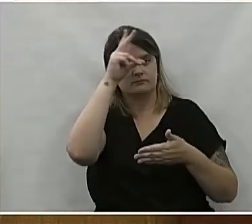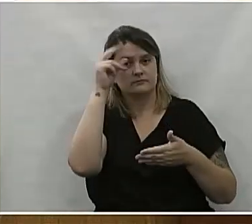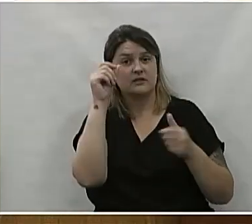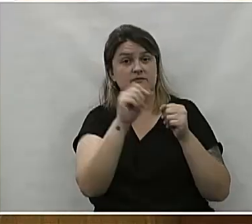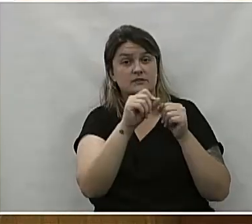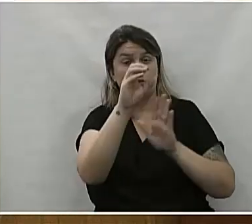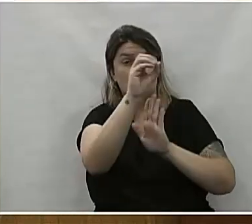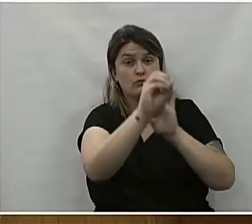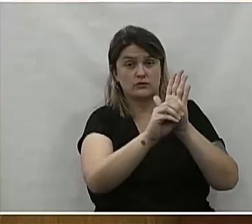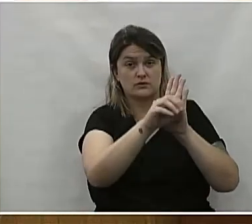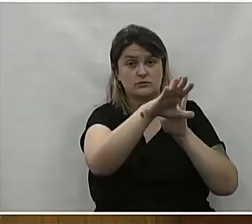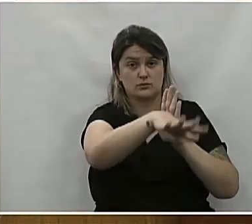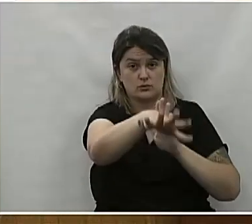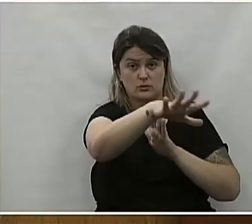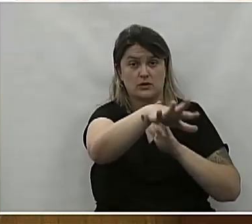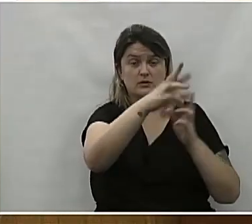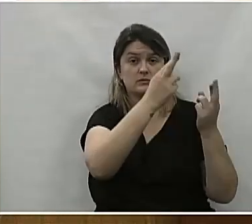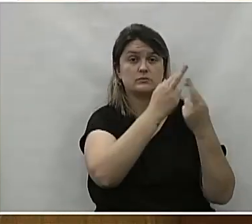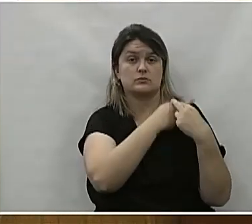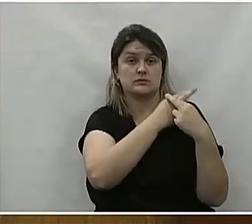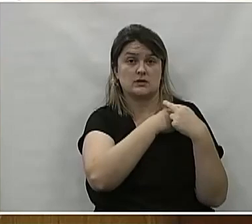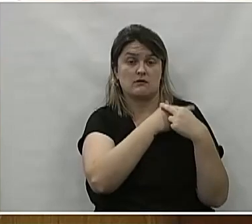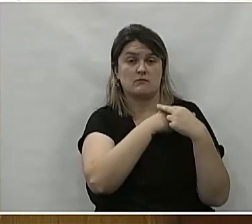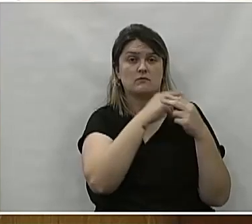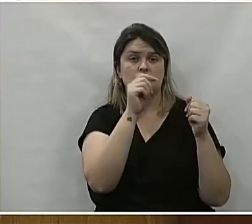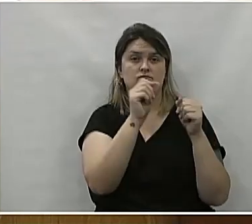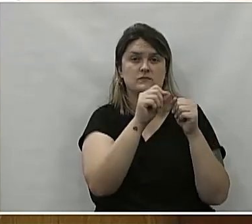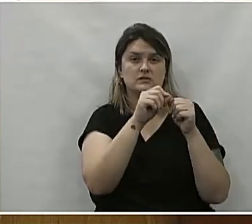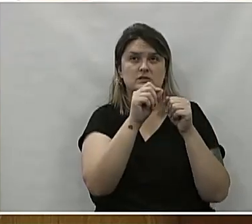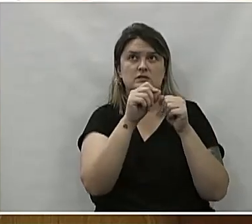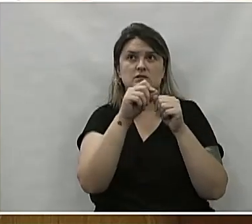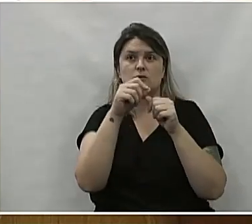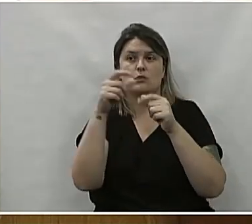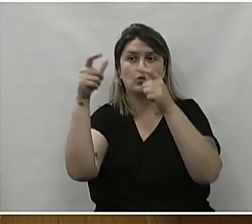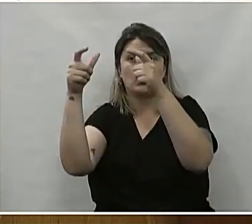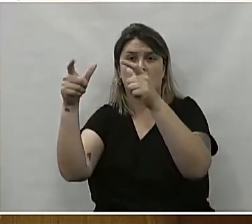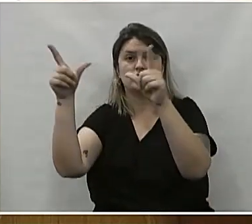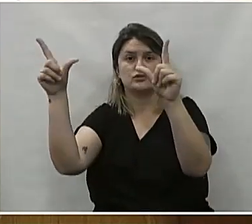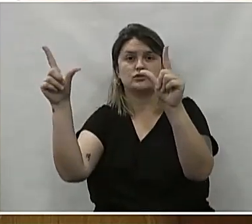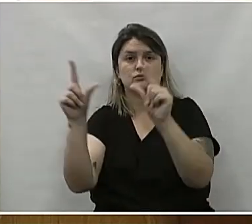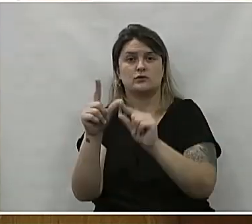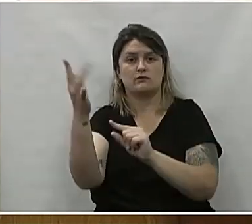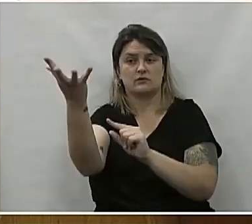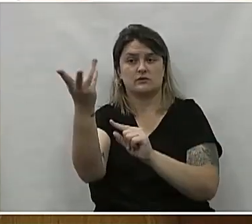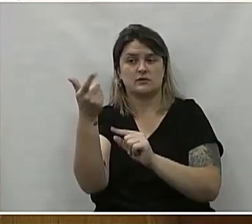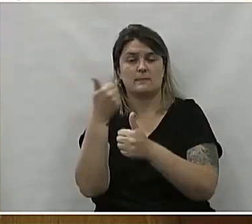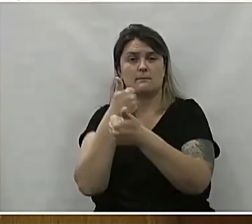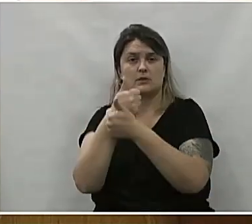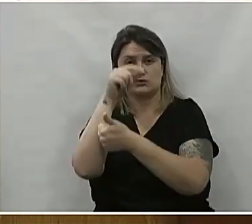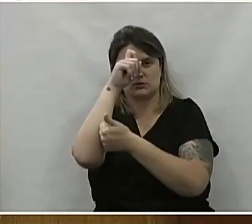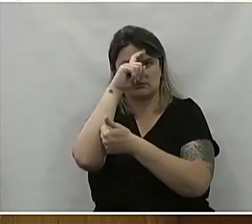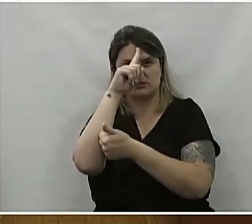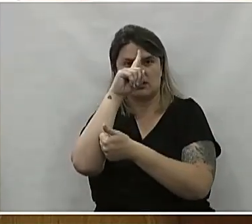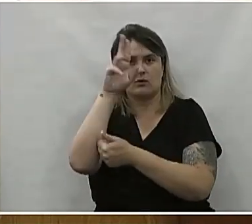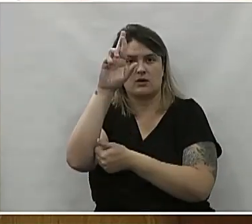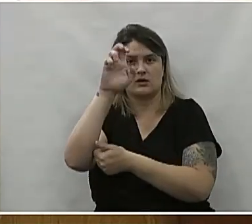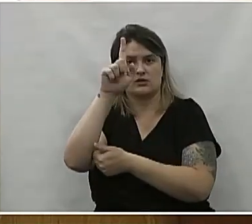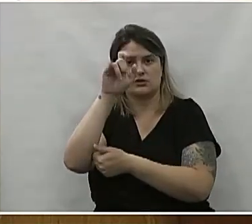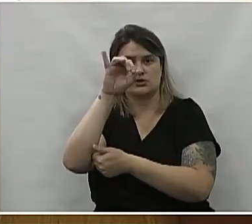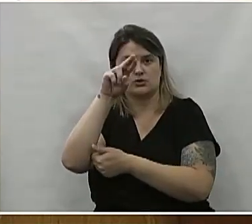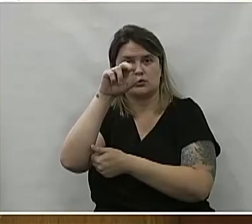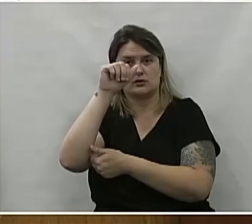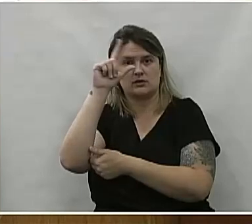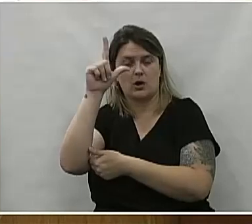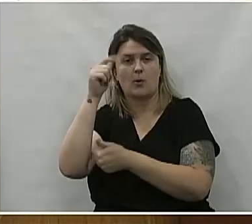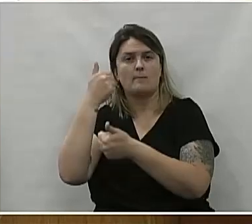Oficiar o órgão Competente estadual Para instalação De um redutor De velocidade Próximo ao hospital Regional E nas proximidades Do